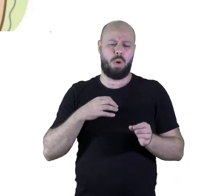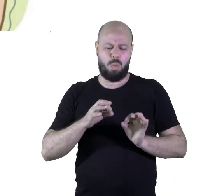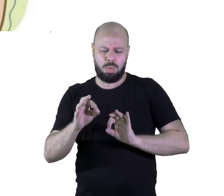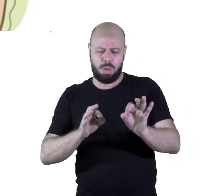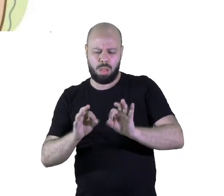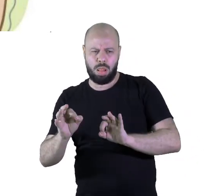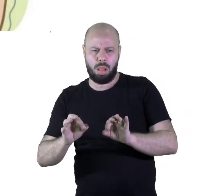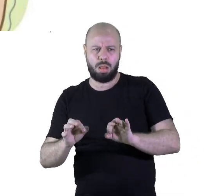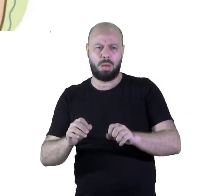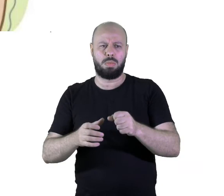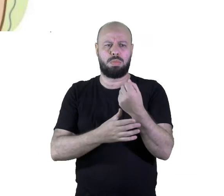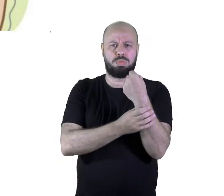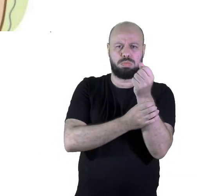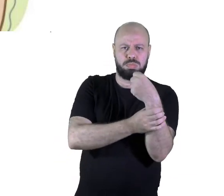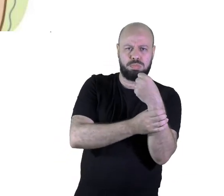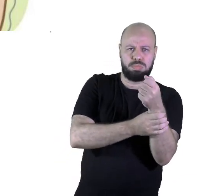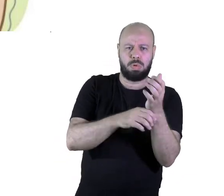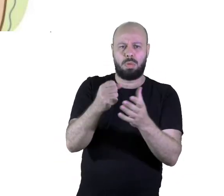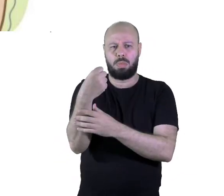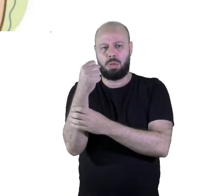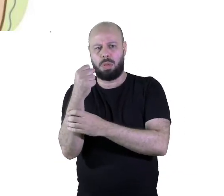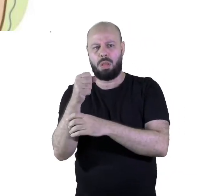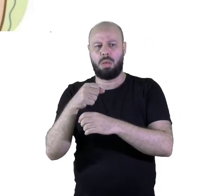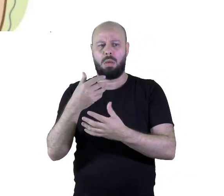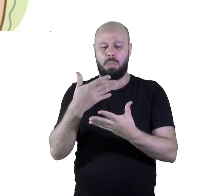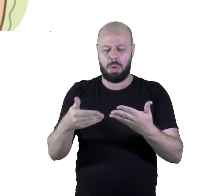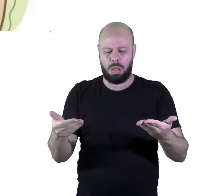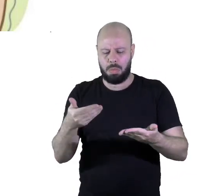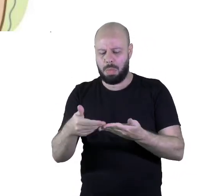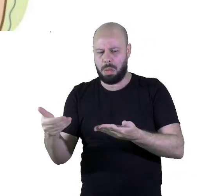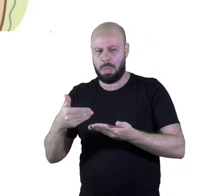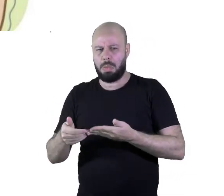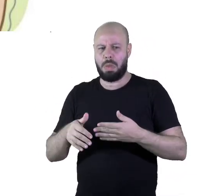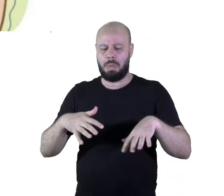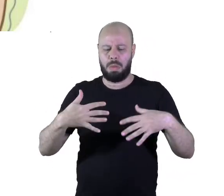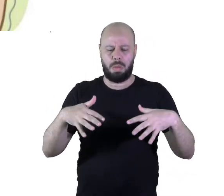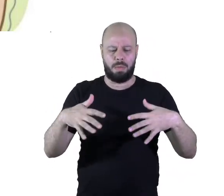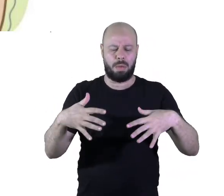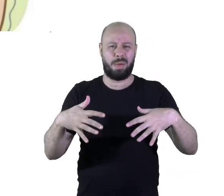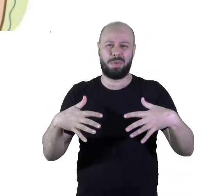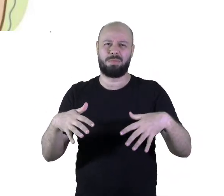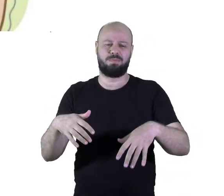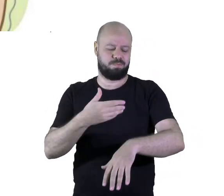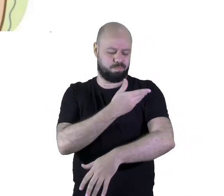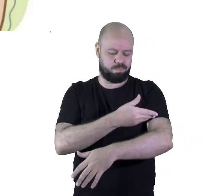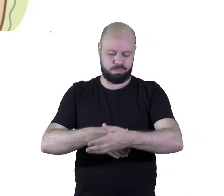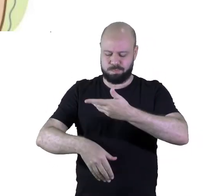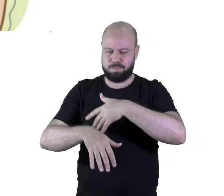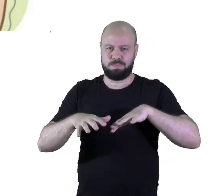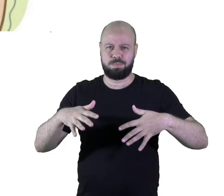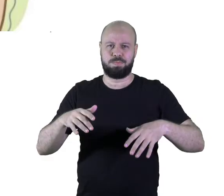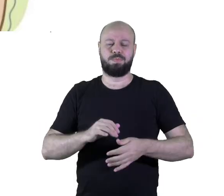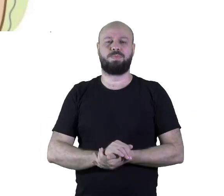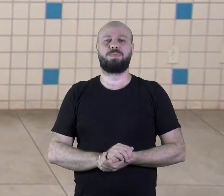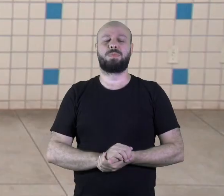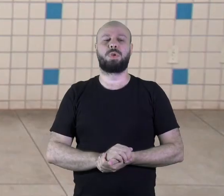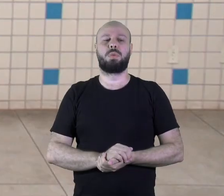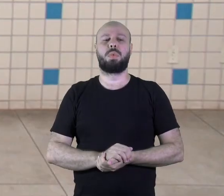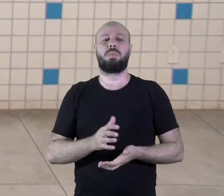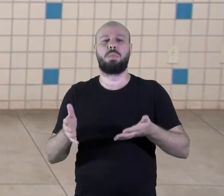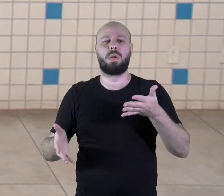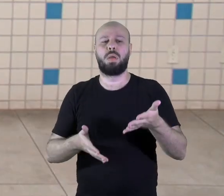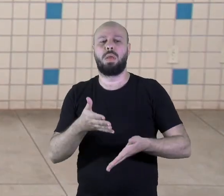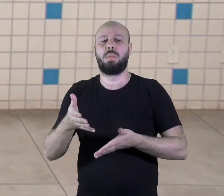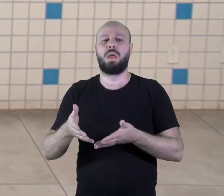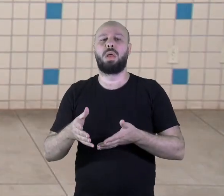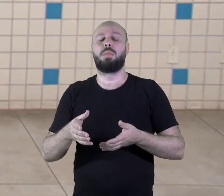motora dos braços e a pessoa fica, né, com os membros tremendo. O tratamento do mal de Parkinson está associado à